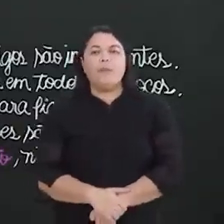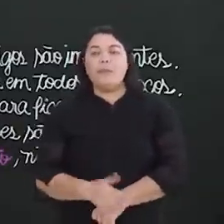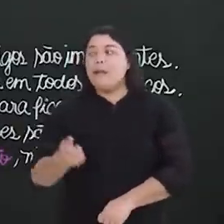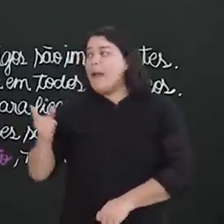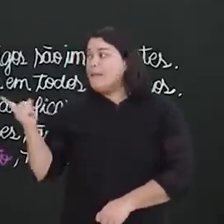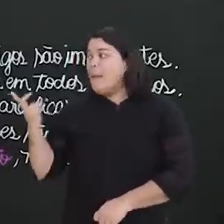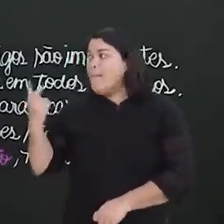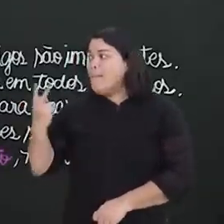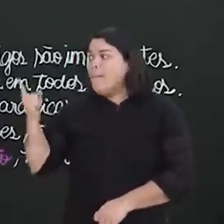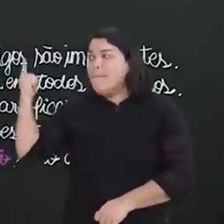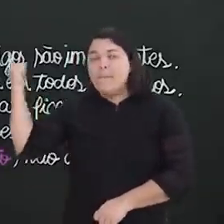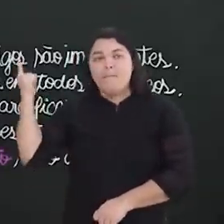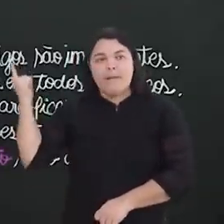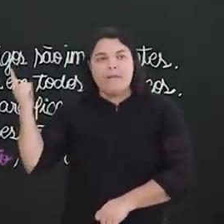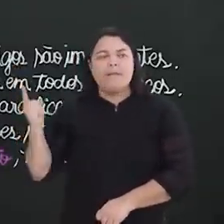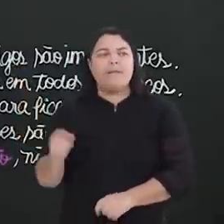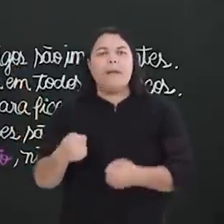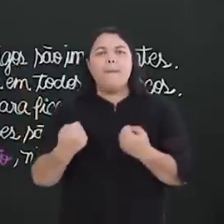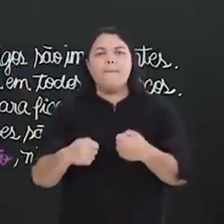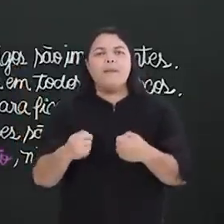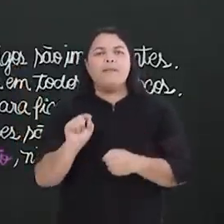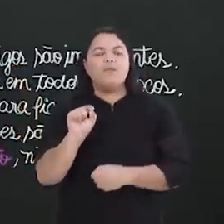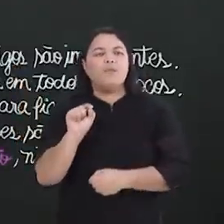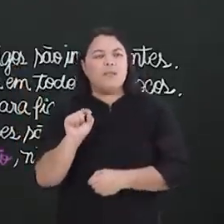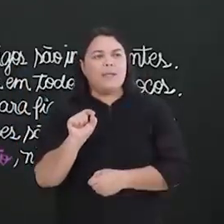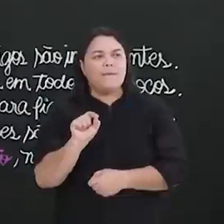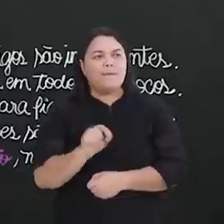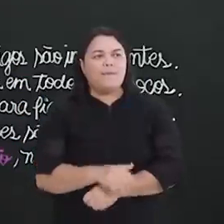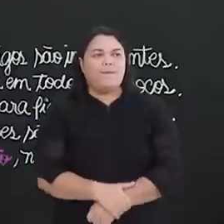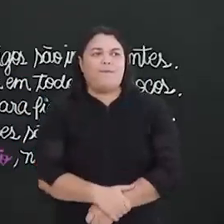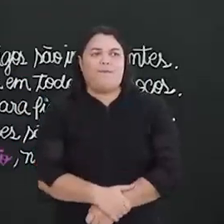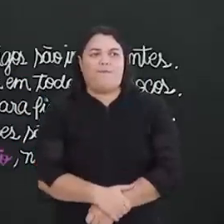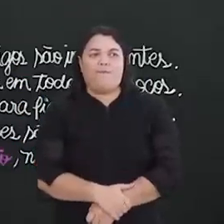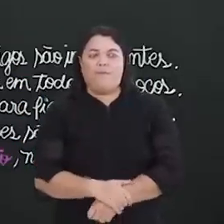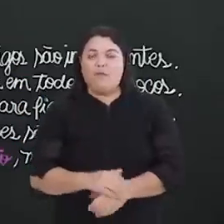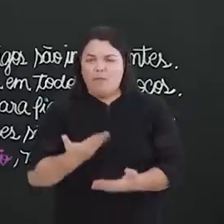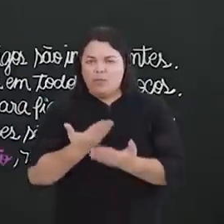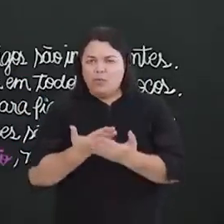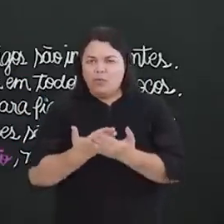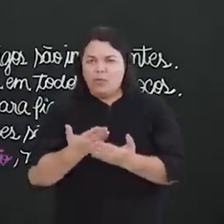são as conjunções coordenativas, a gente precisa fazer um estudo mais